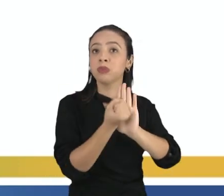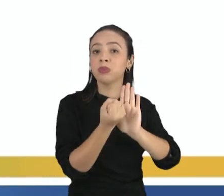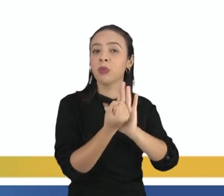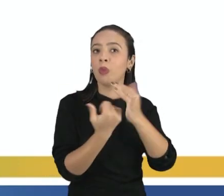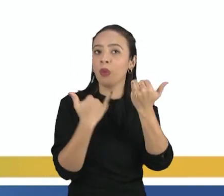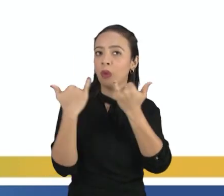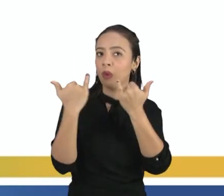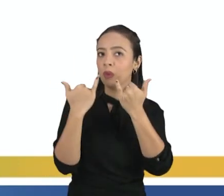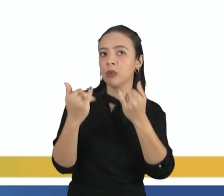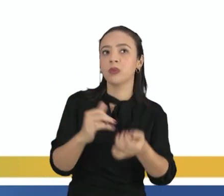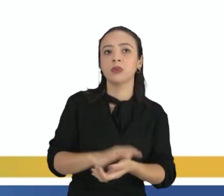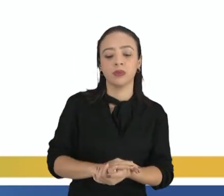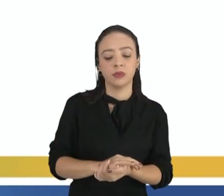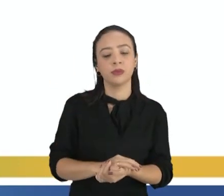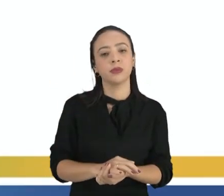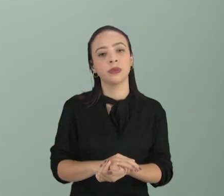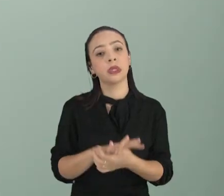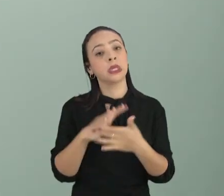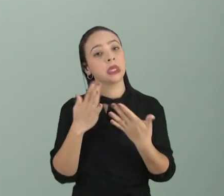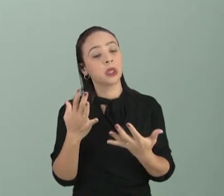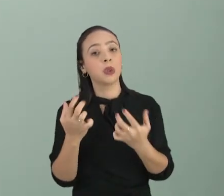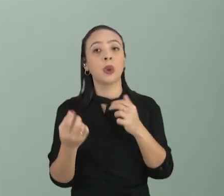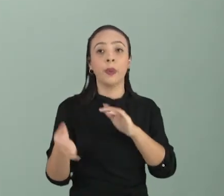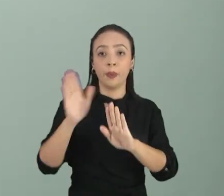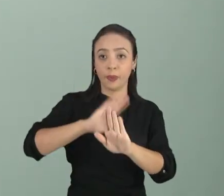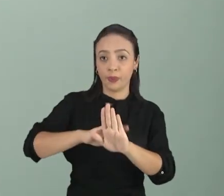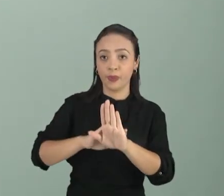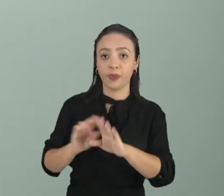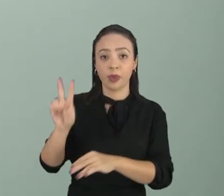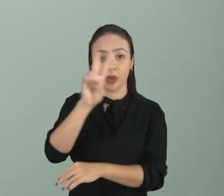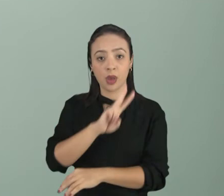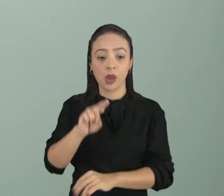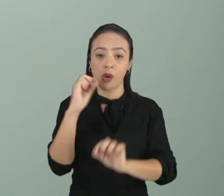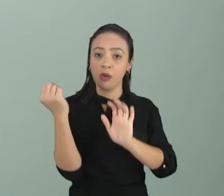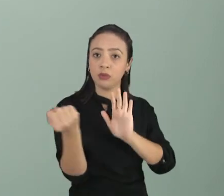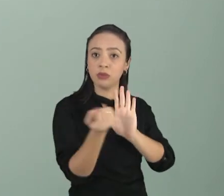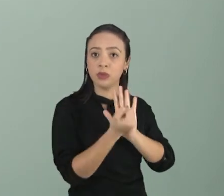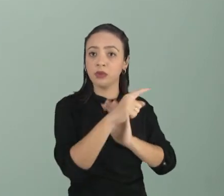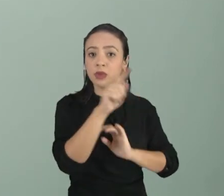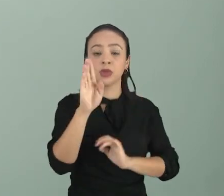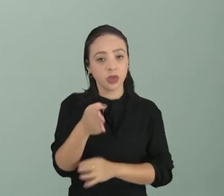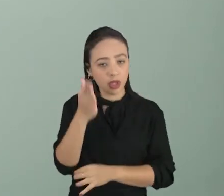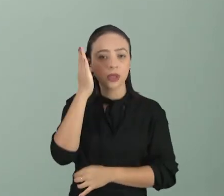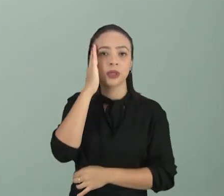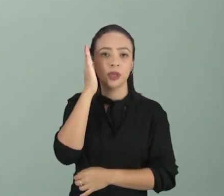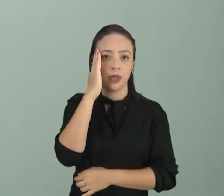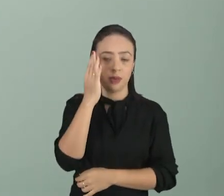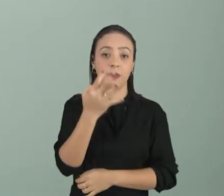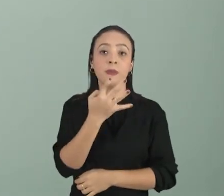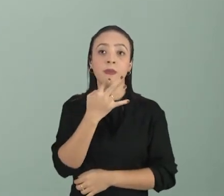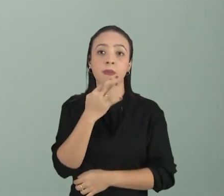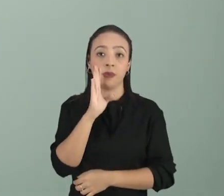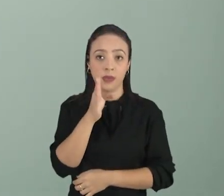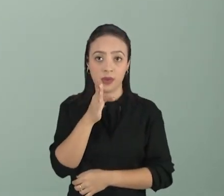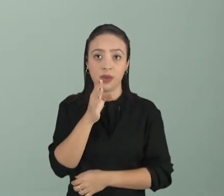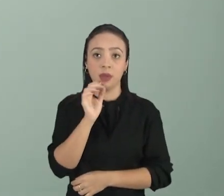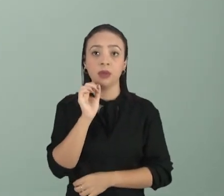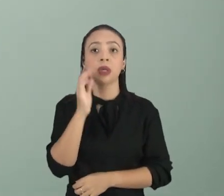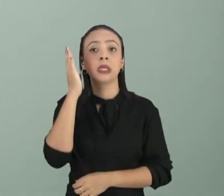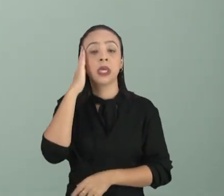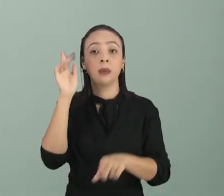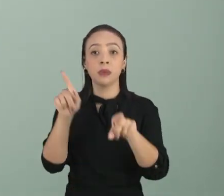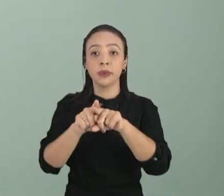uma informação. Gente, as metáforas visuais são símbolos que você já tem conhecimento sobre eles, você já sabe o que